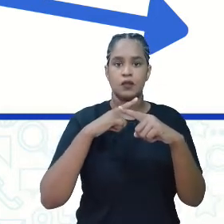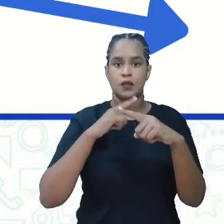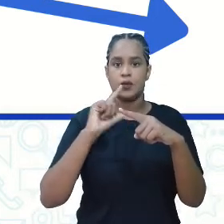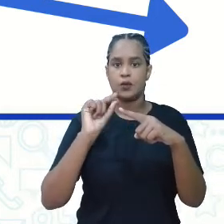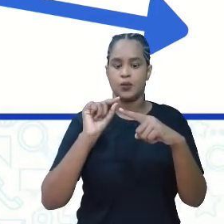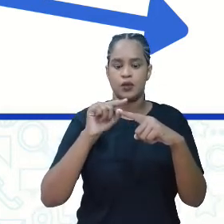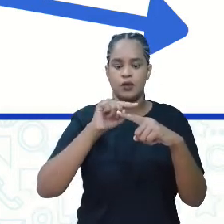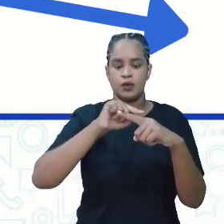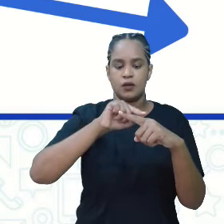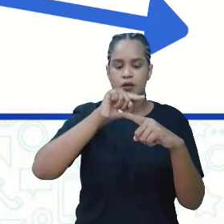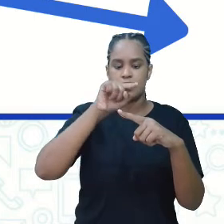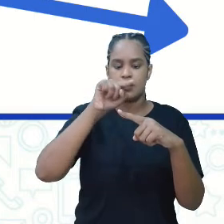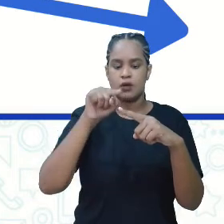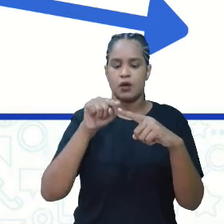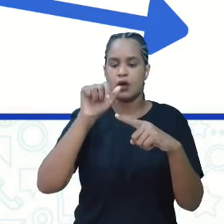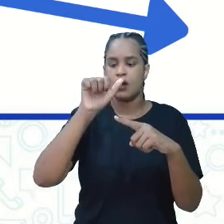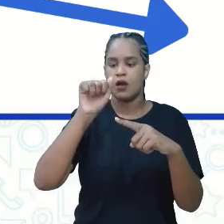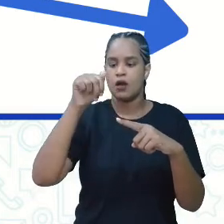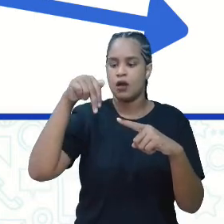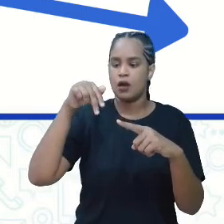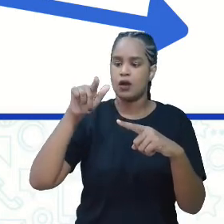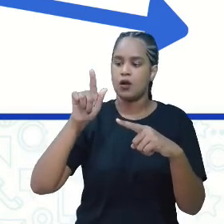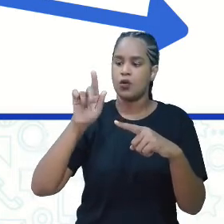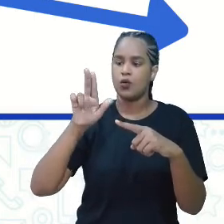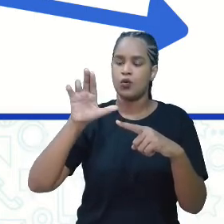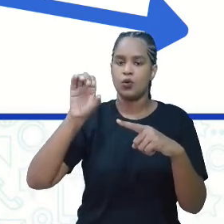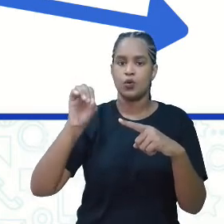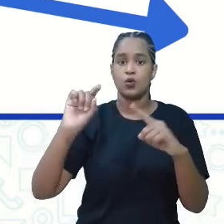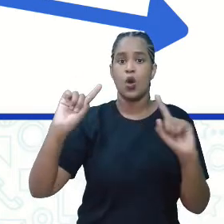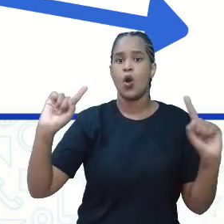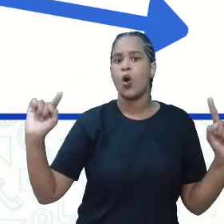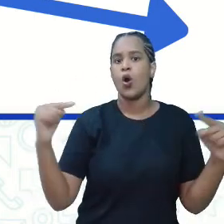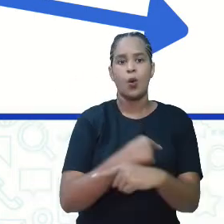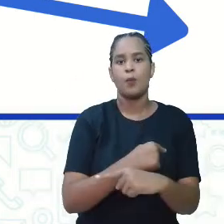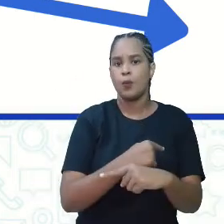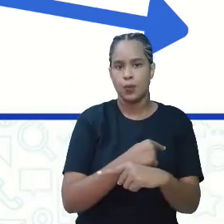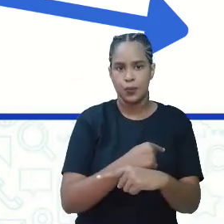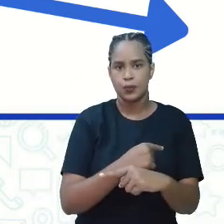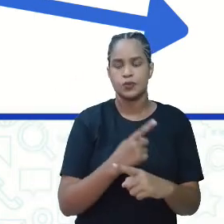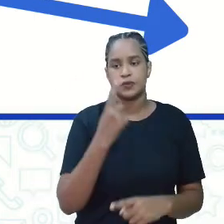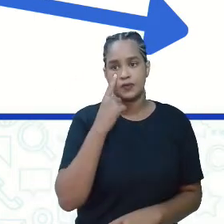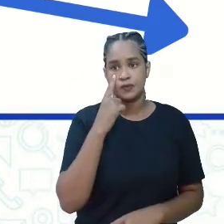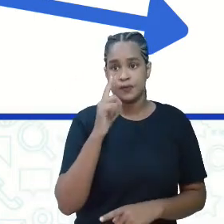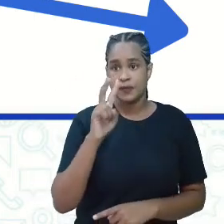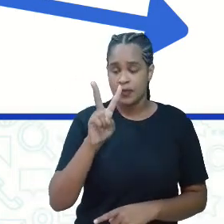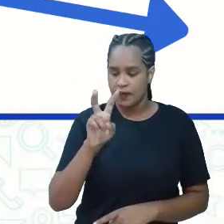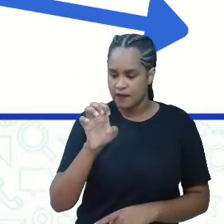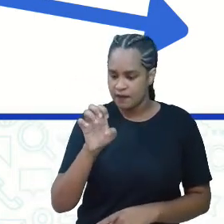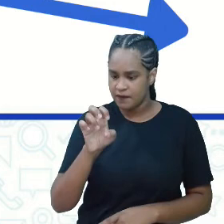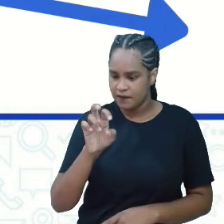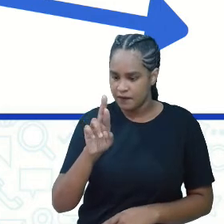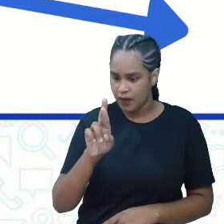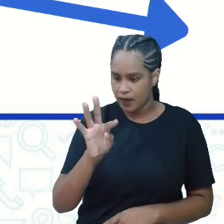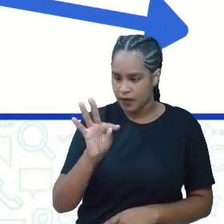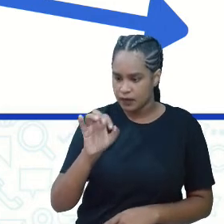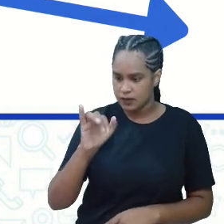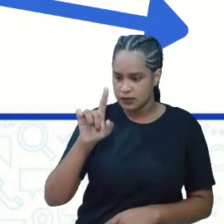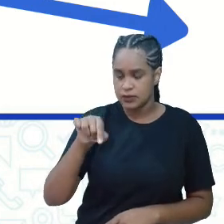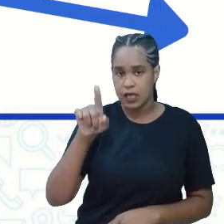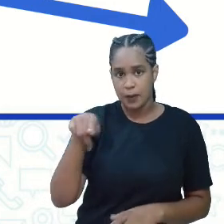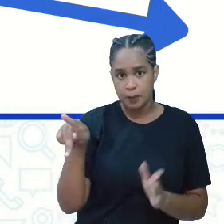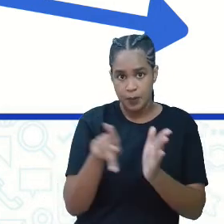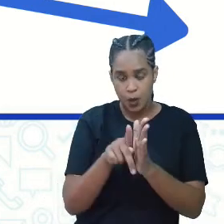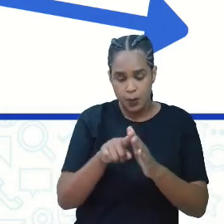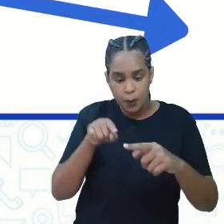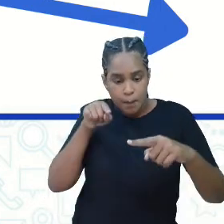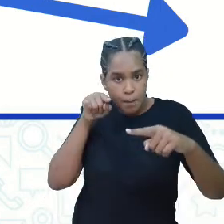chamados de ângulos opostos pelo vértice, tá? O vértice é esse ponto de encontro aí que eu já falei para vocês, que é